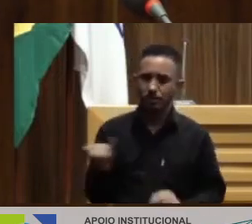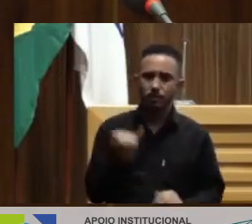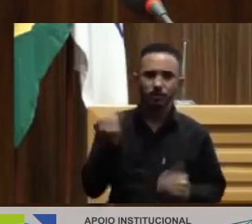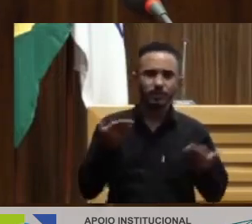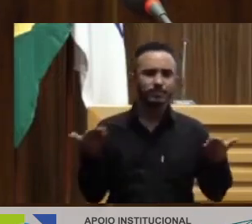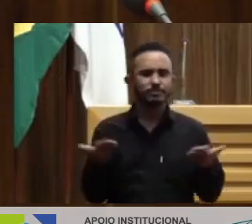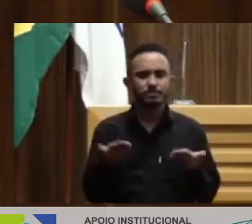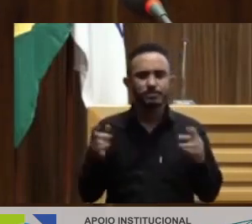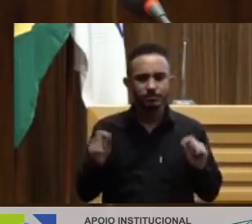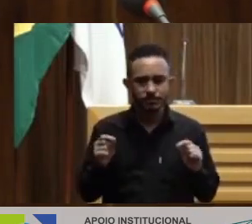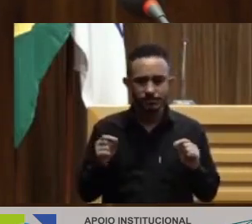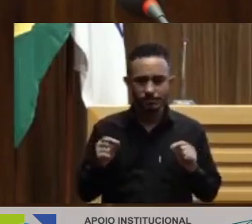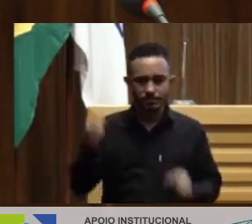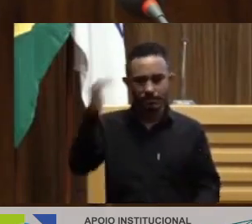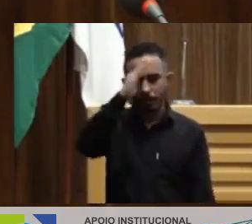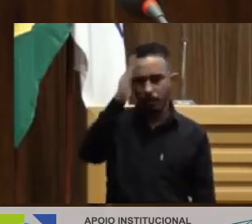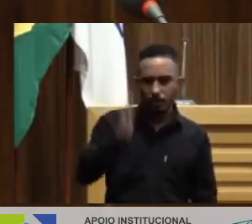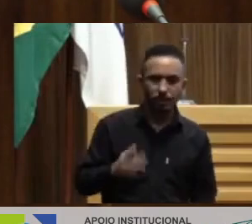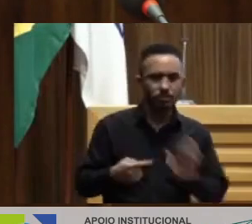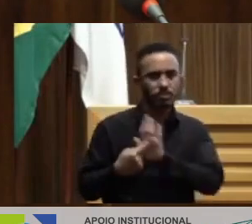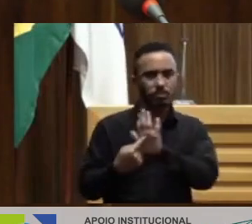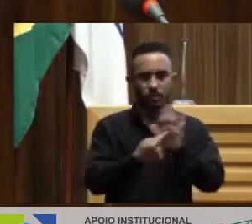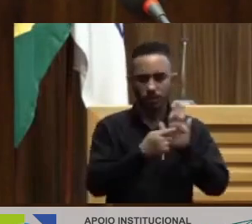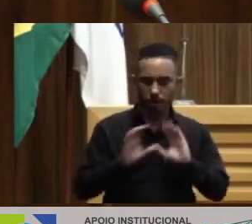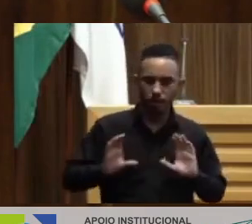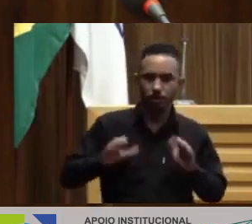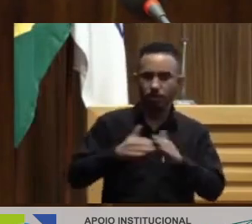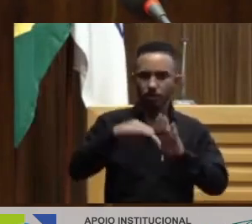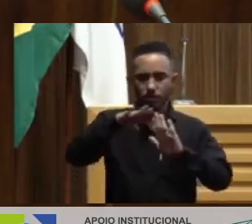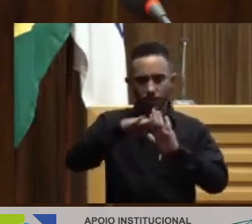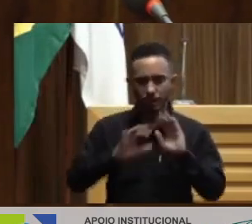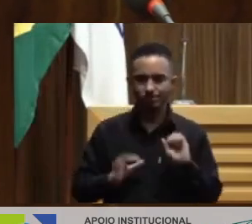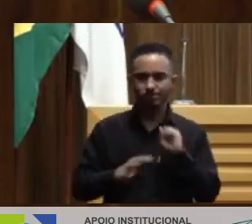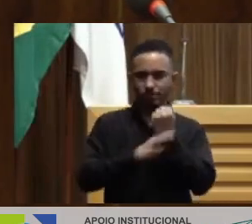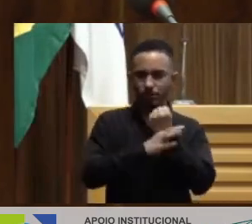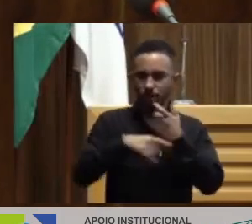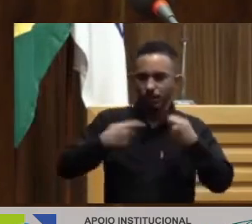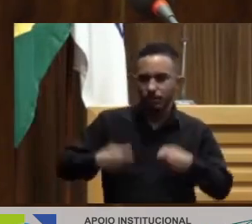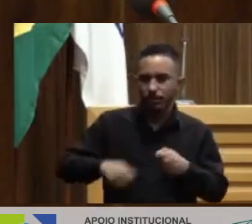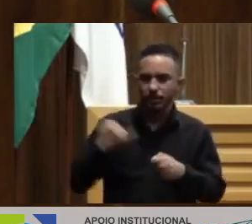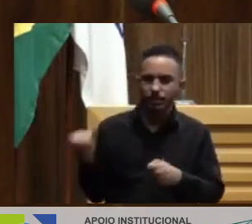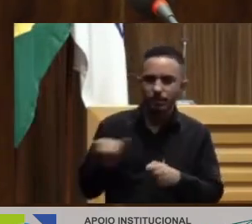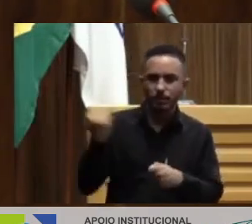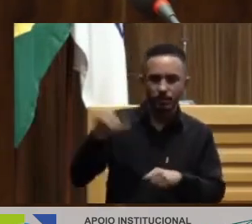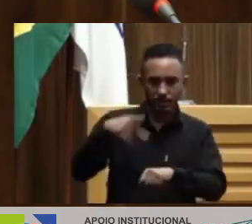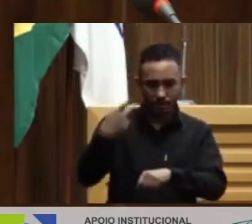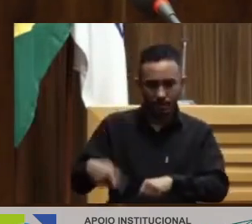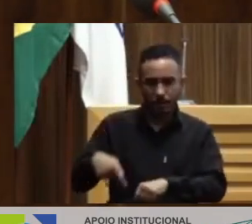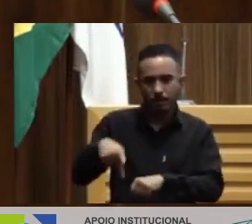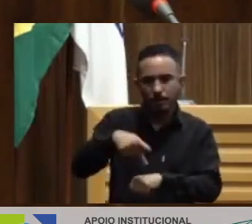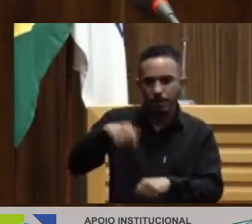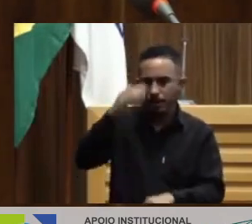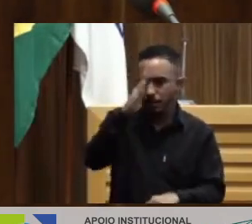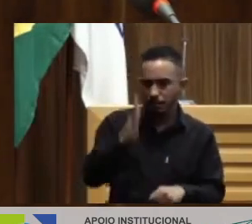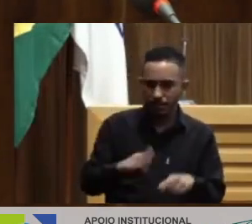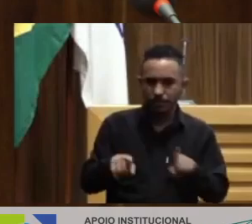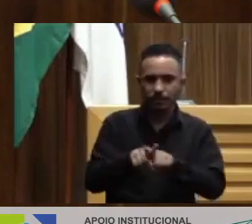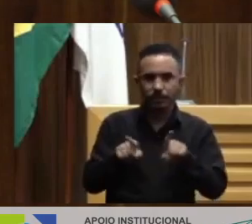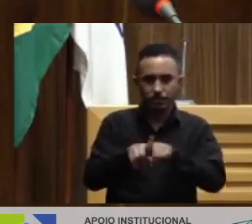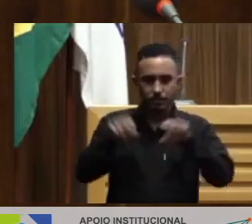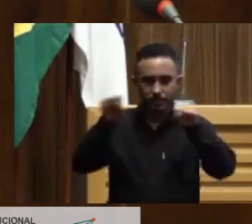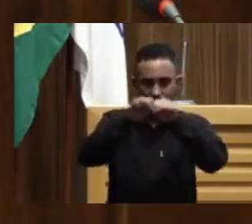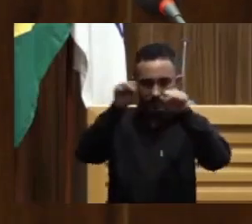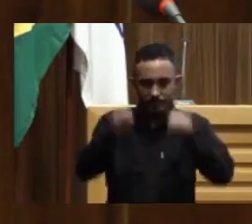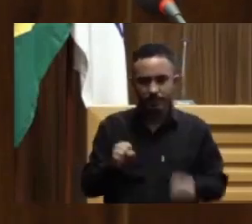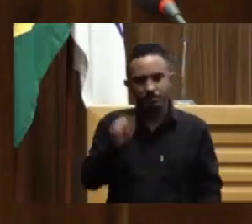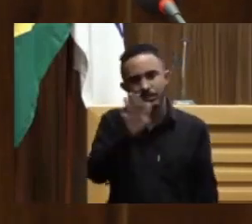passar para o Brasil a segurança, que é um programa necessário para o país, fundamental para o país, e que o Sistema Nacional de Fomento